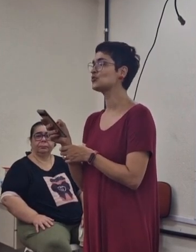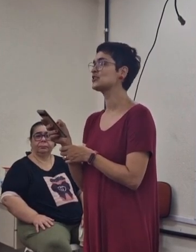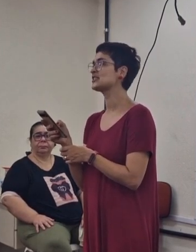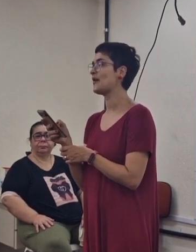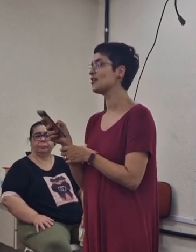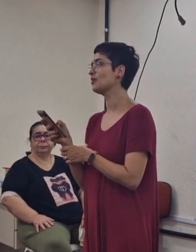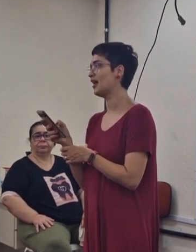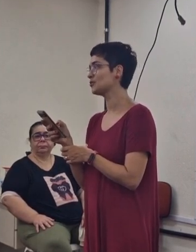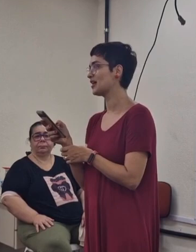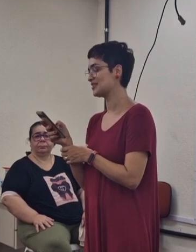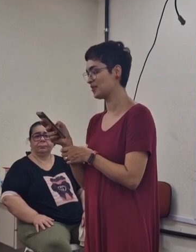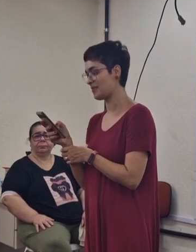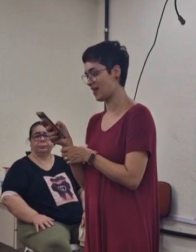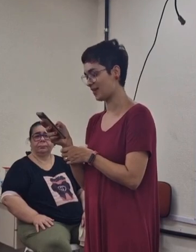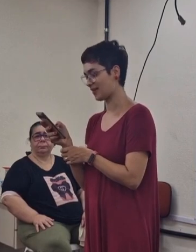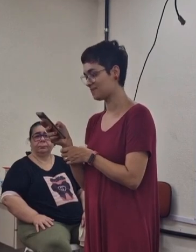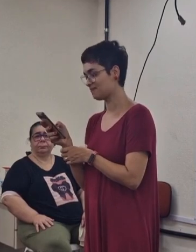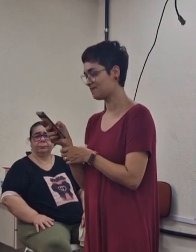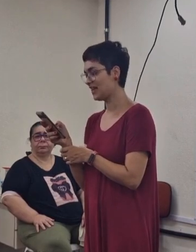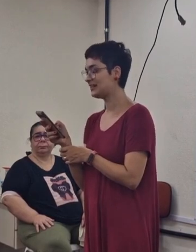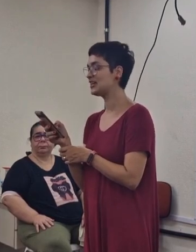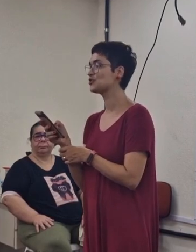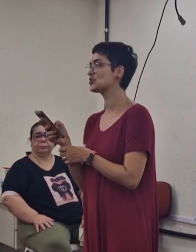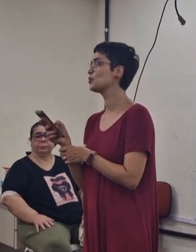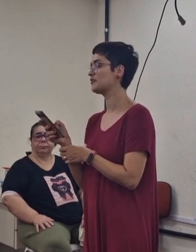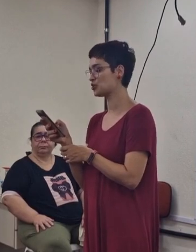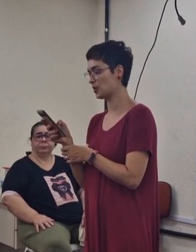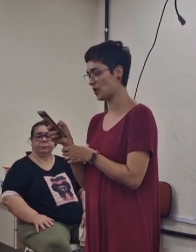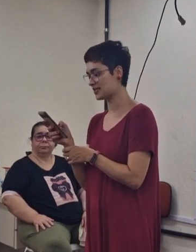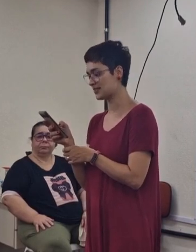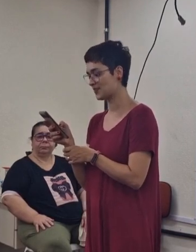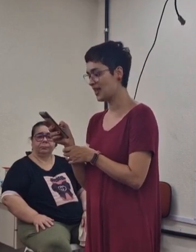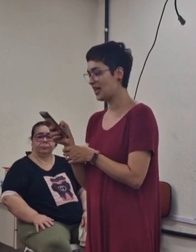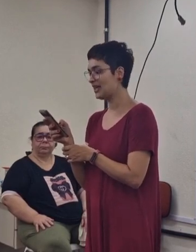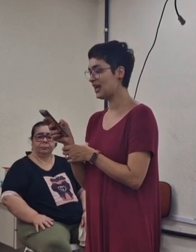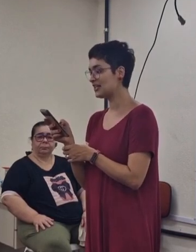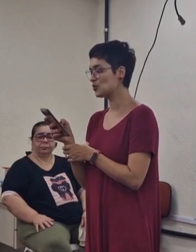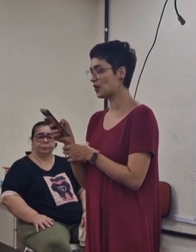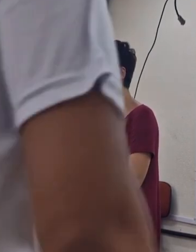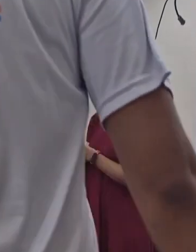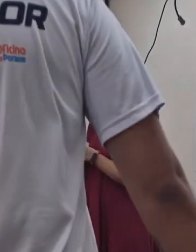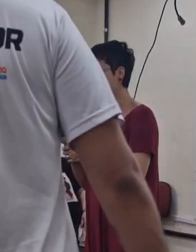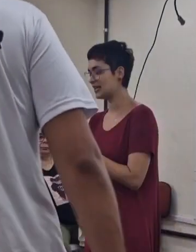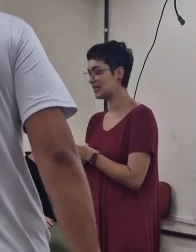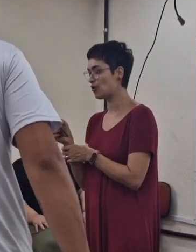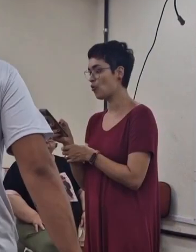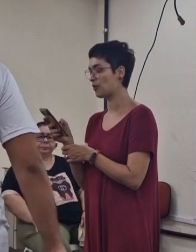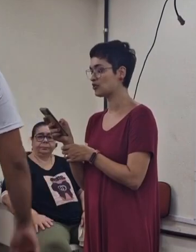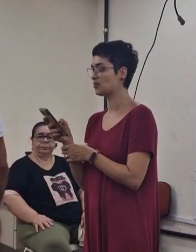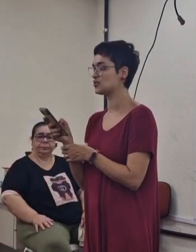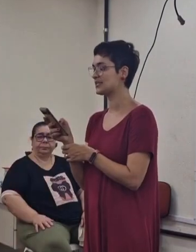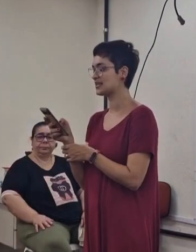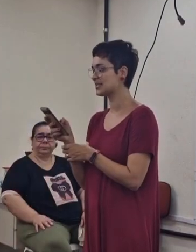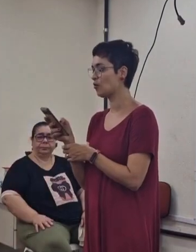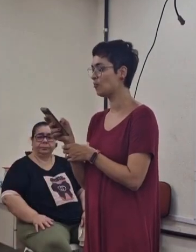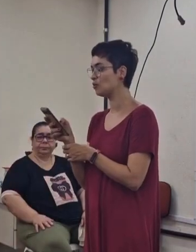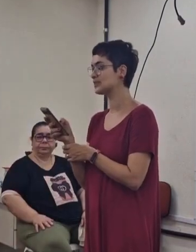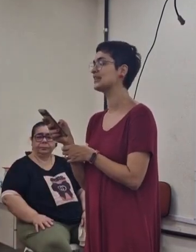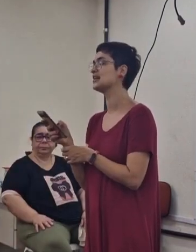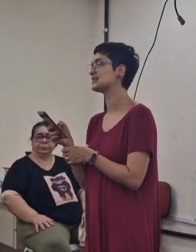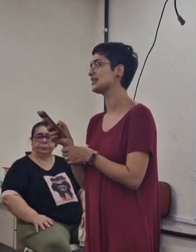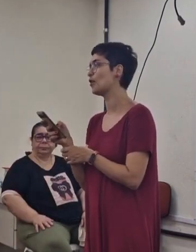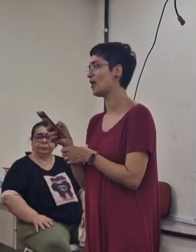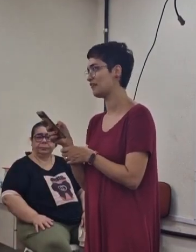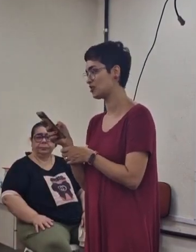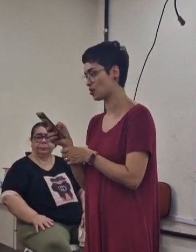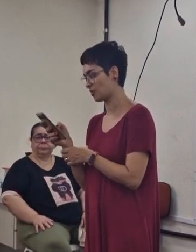pelo projeto Te Espero Lá, no Cacilda Beck, desde 2022. E realiza o projeto em parceria com o projeto de extensão